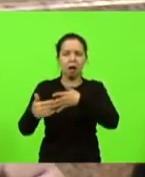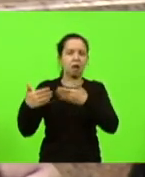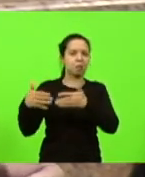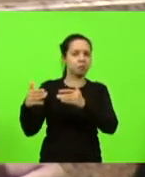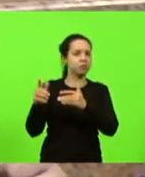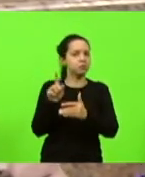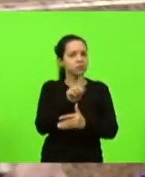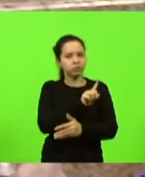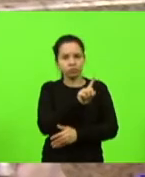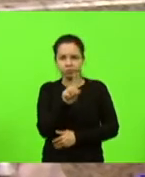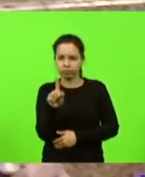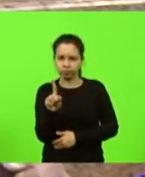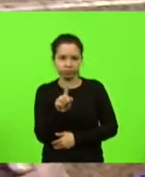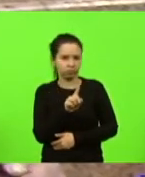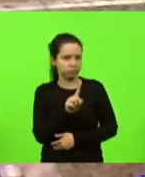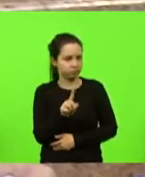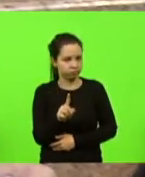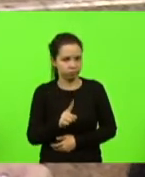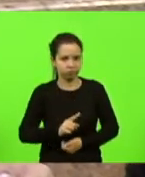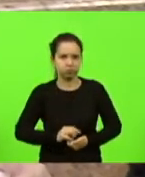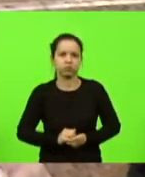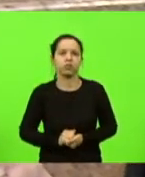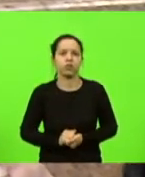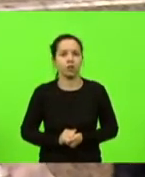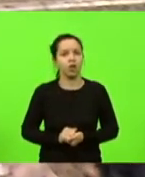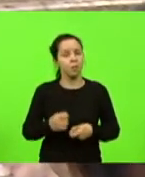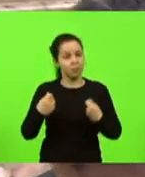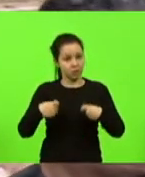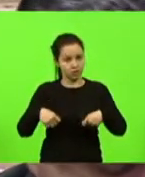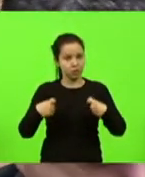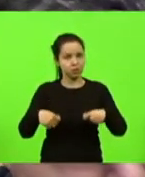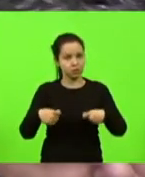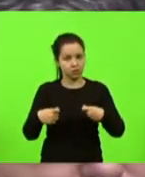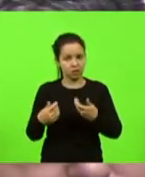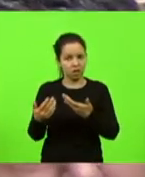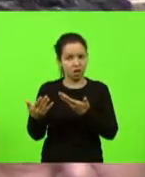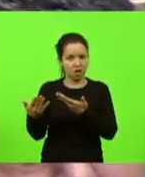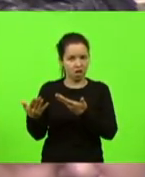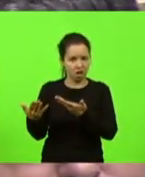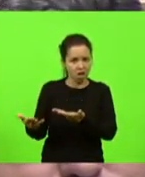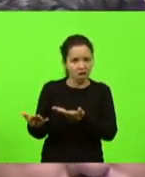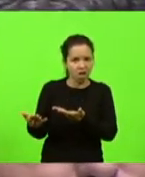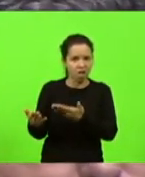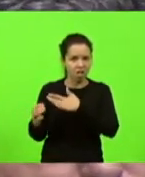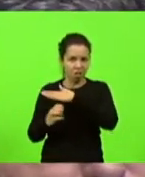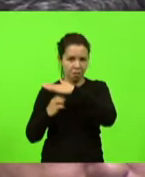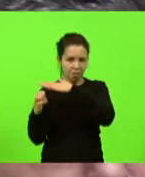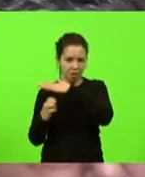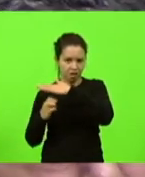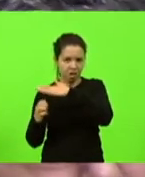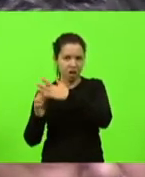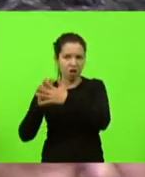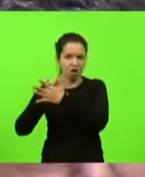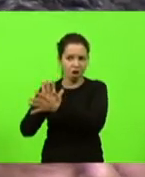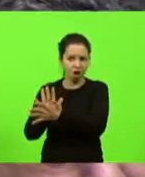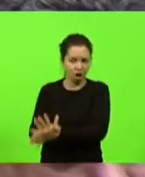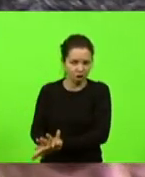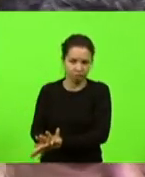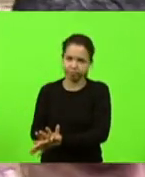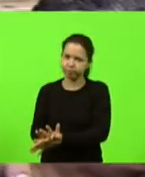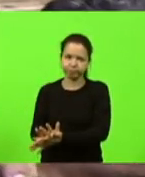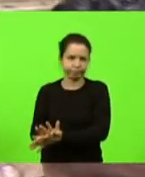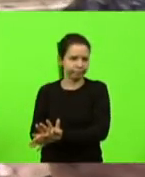a qualquer preço e a qualquer custo, colocando a cabeça do empresariado no cepo, todo momento, para isso. Ele tem que viver com